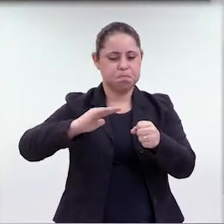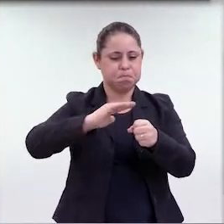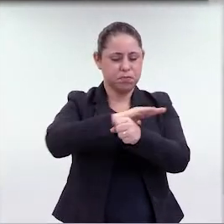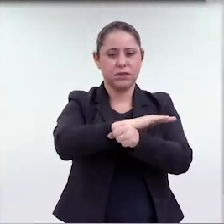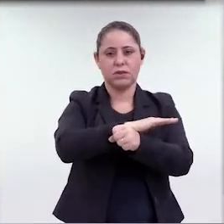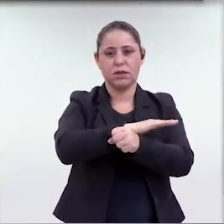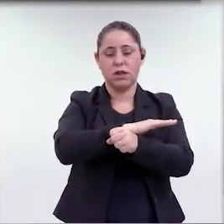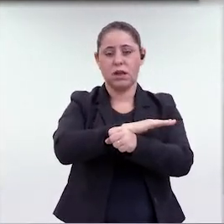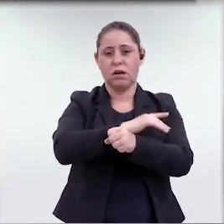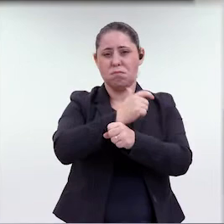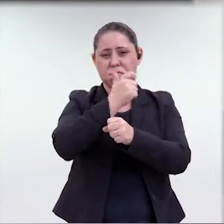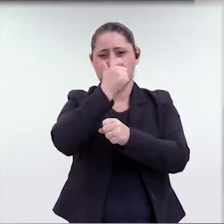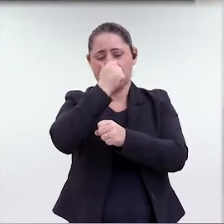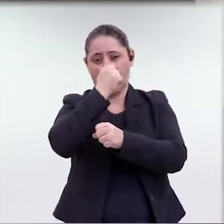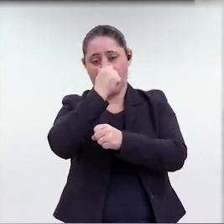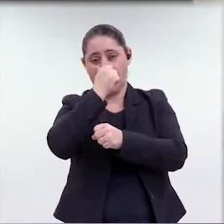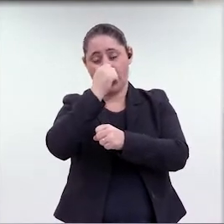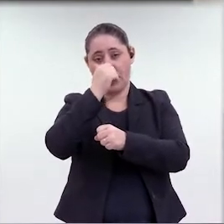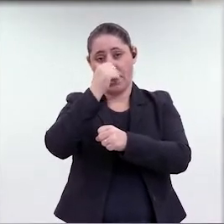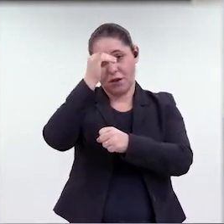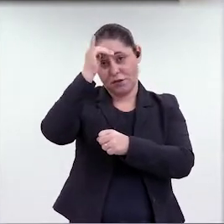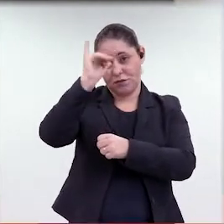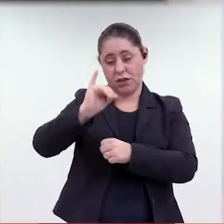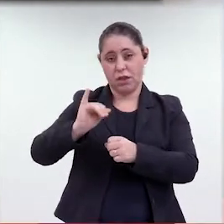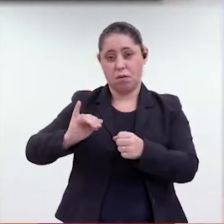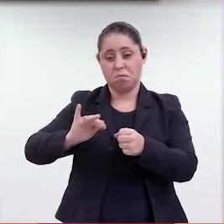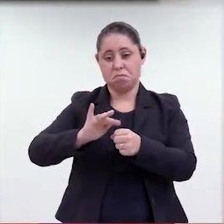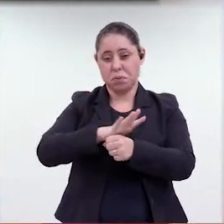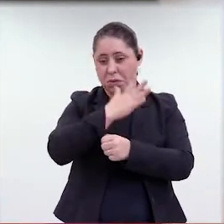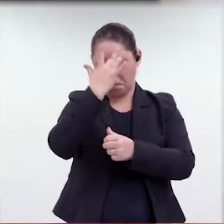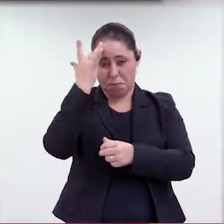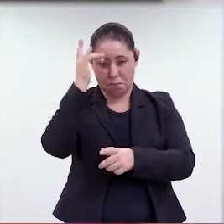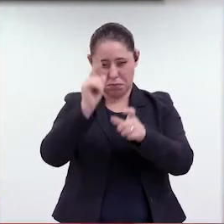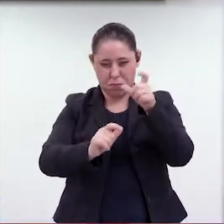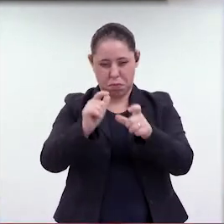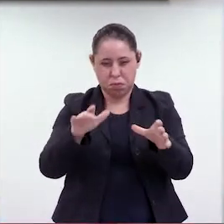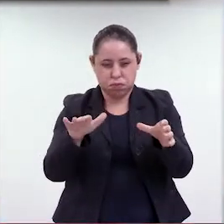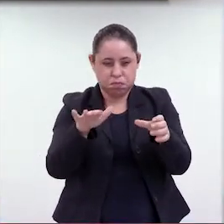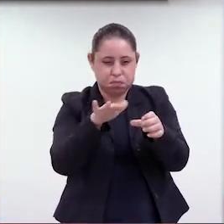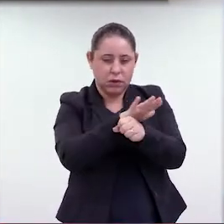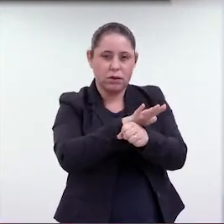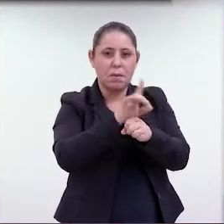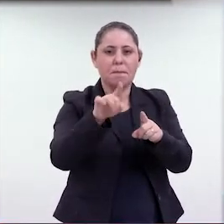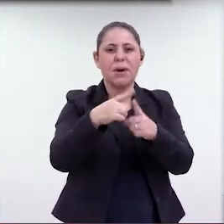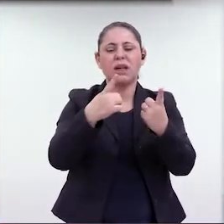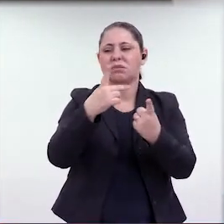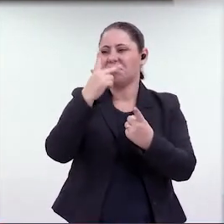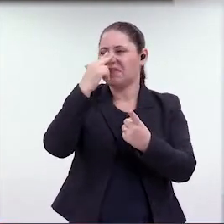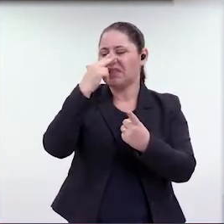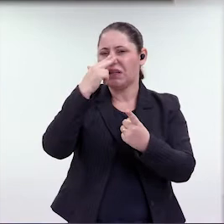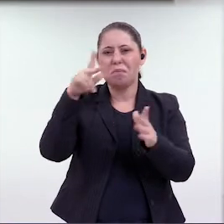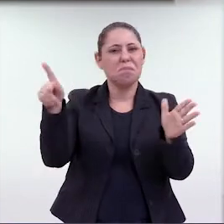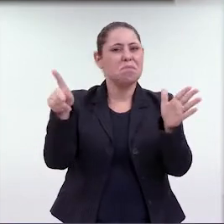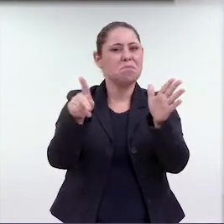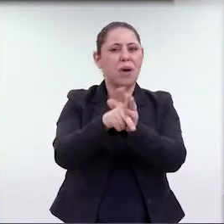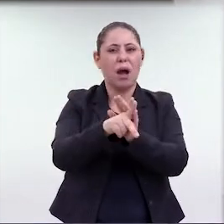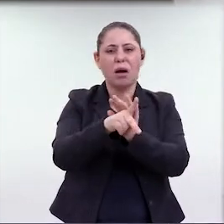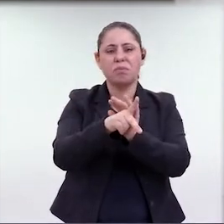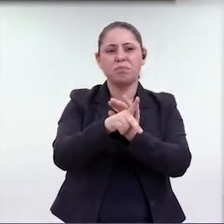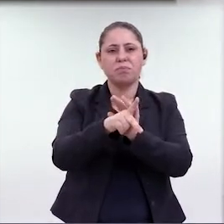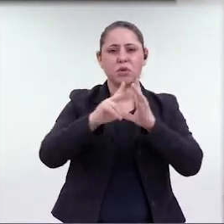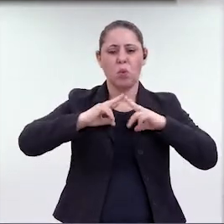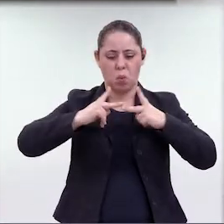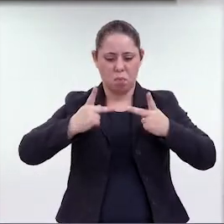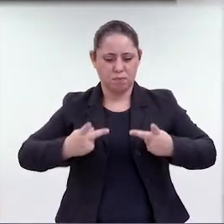mesmo as aglomerações ou também é algo assim meio que inerente ao ser humano, querer estar numa festa, estar num show, estar